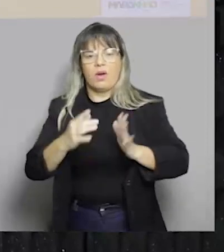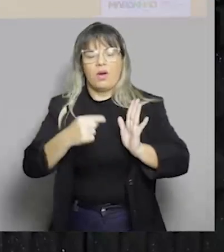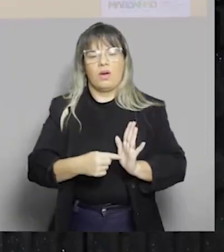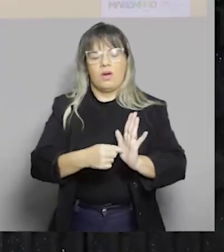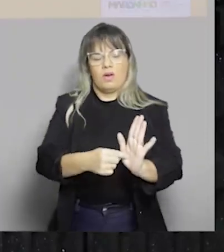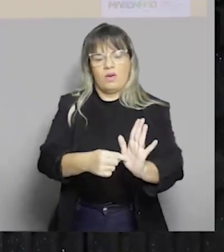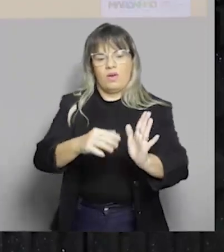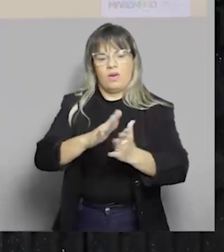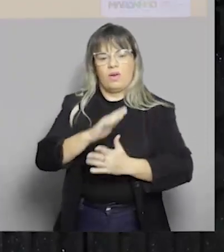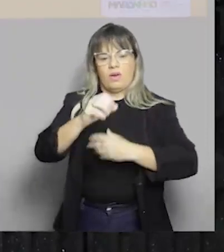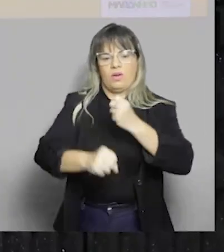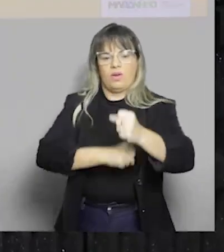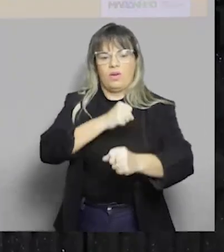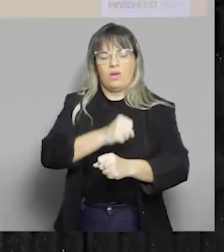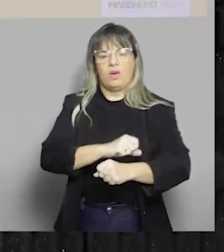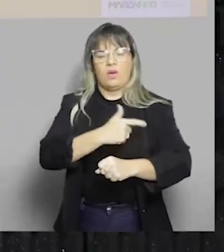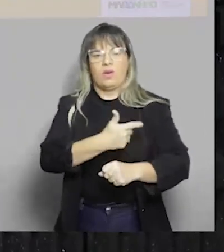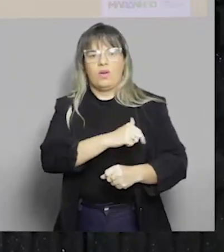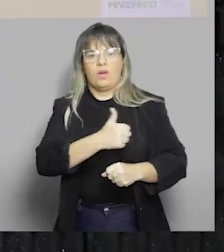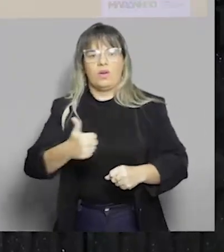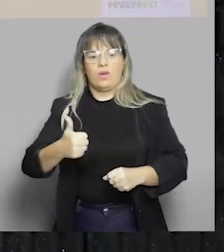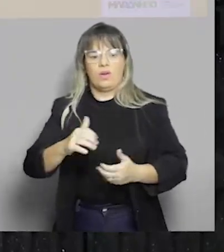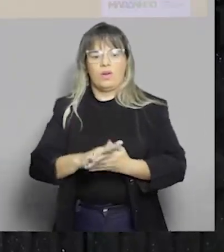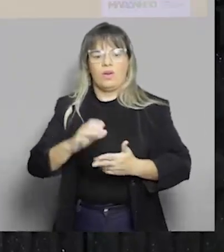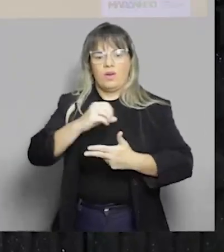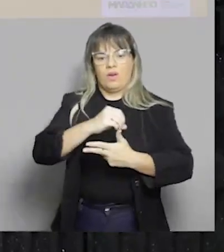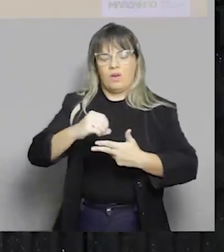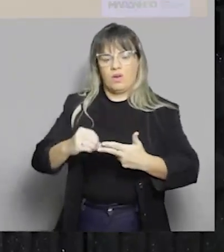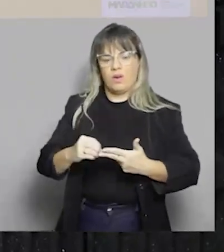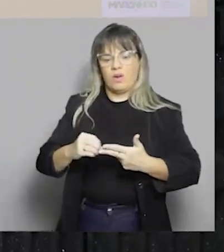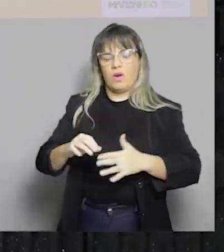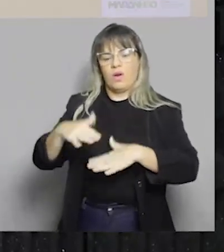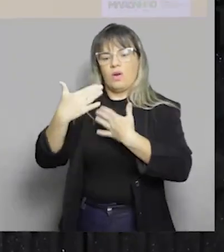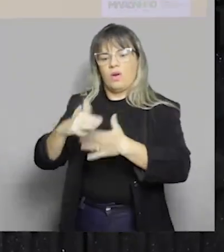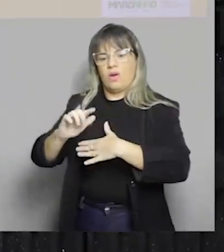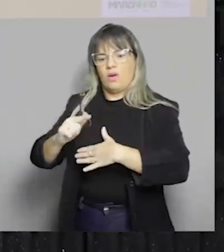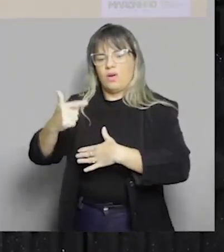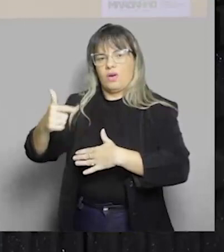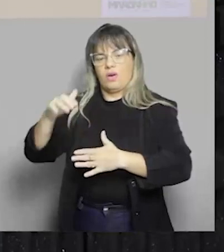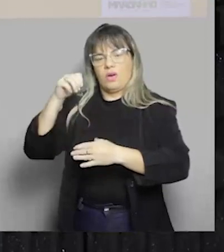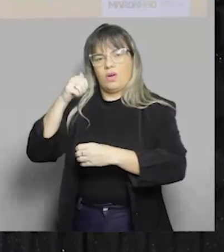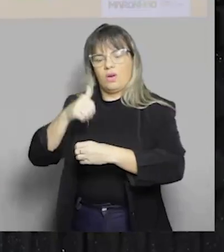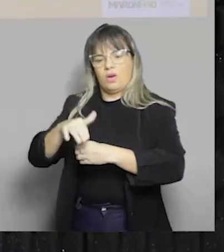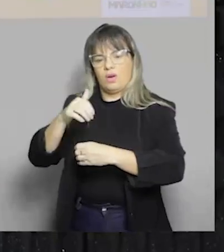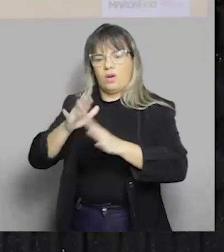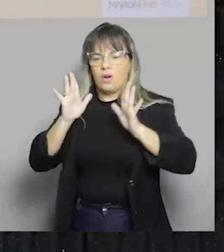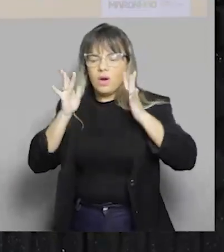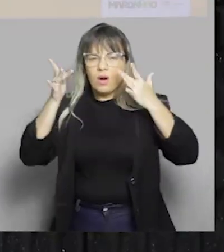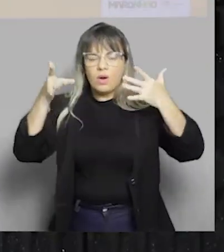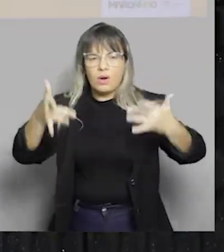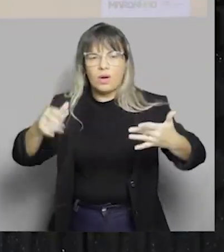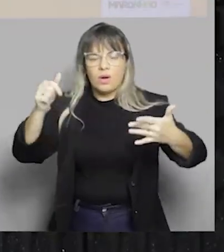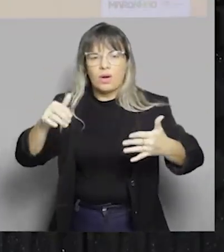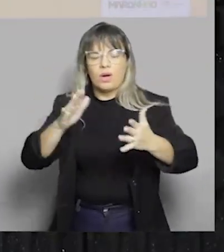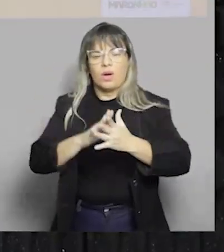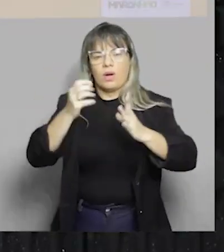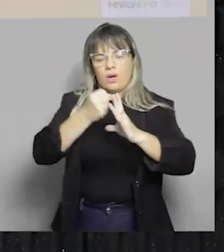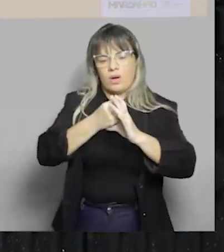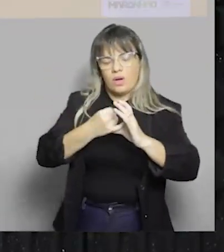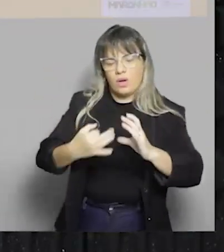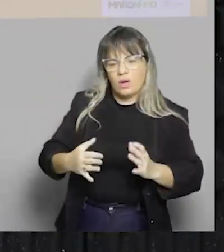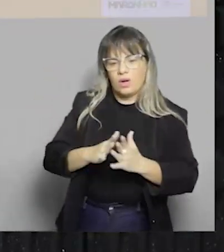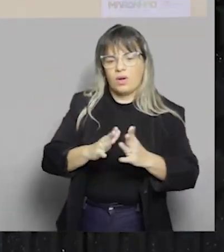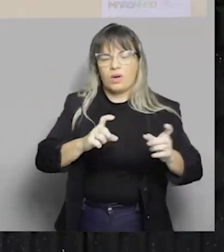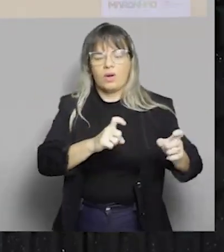Enem 2021, prova 2, uma questão muito bacana. Vou te dar uma dica, meu estudante, tá? Atenta-te aos aspectos da